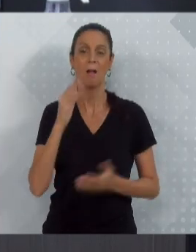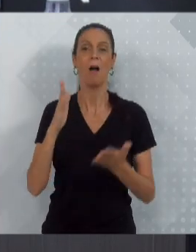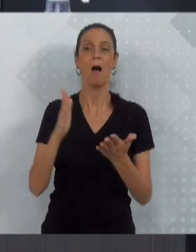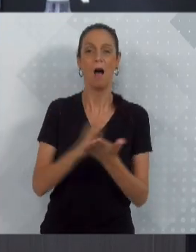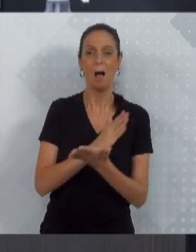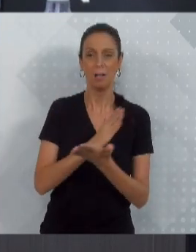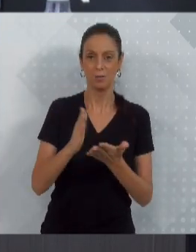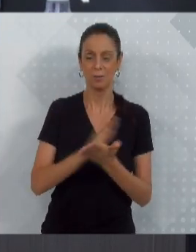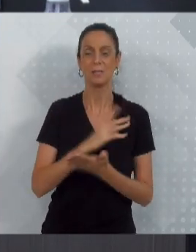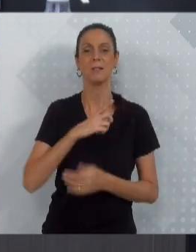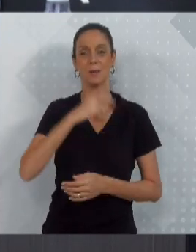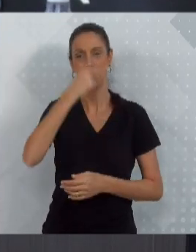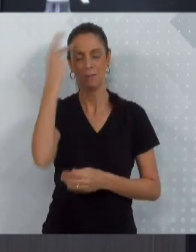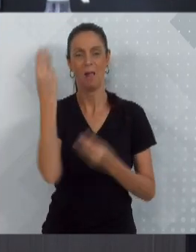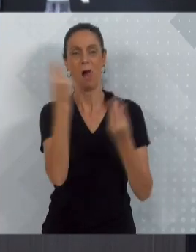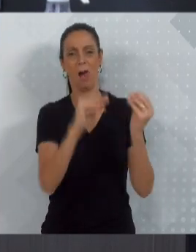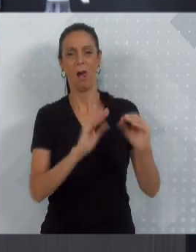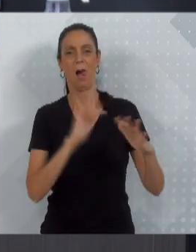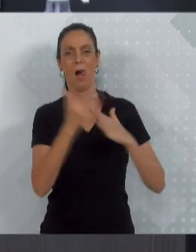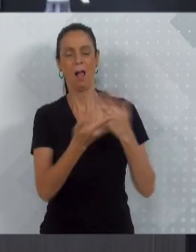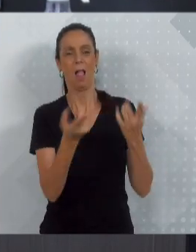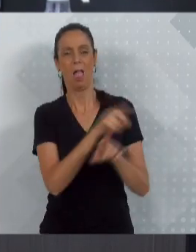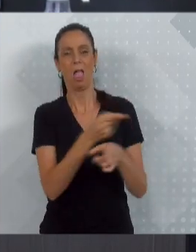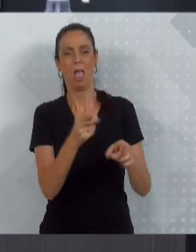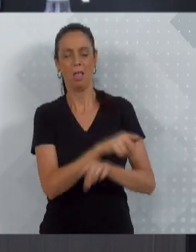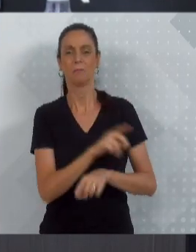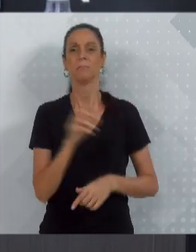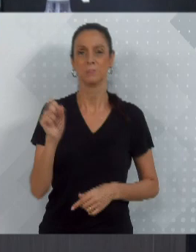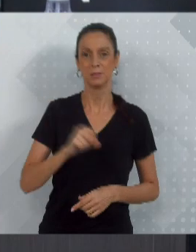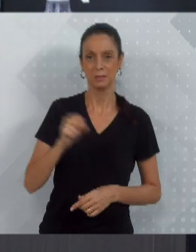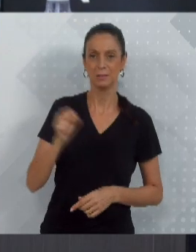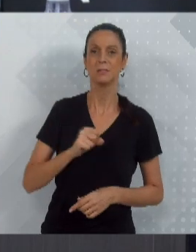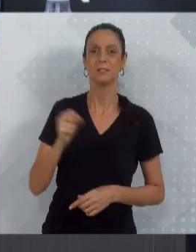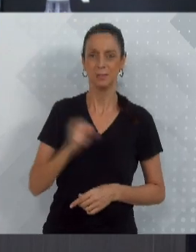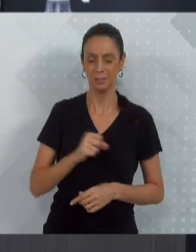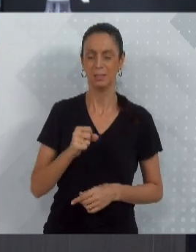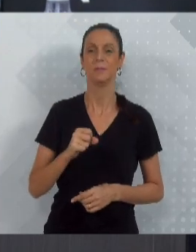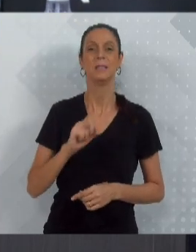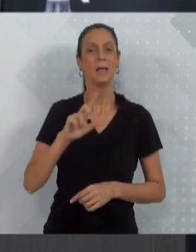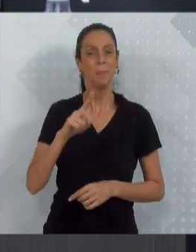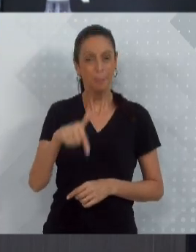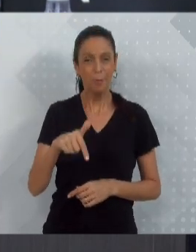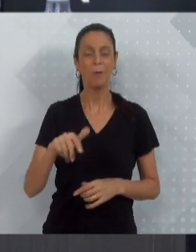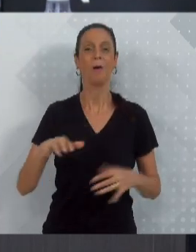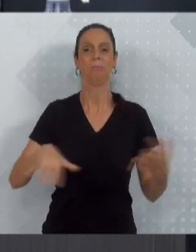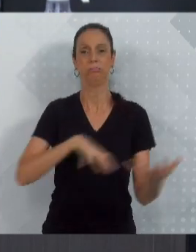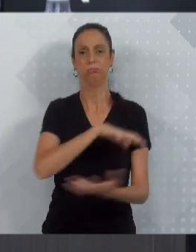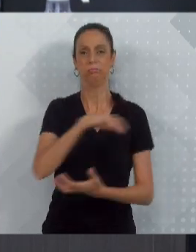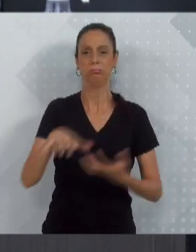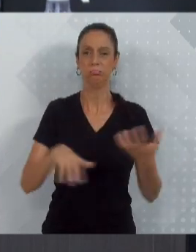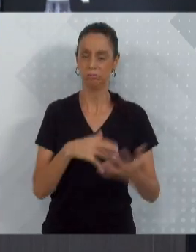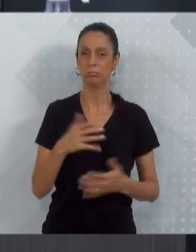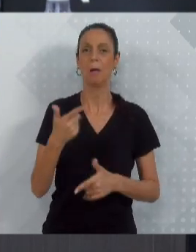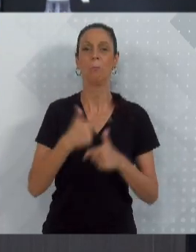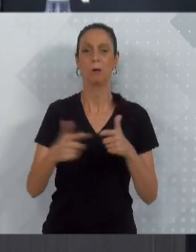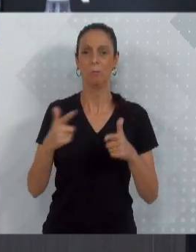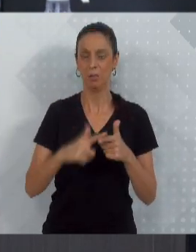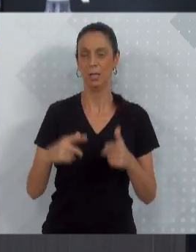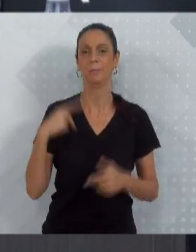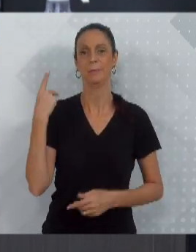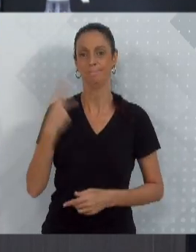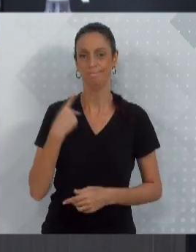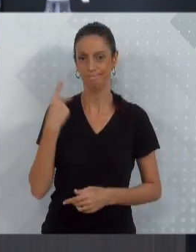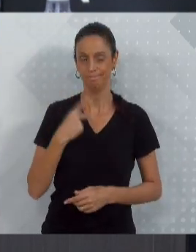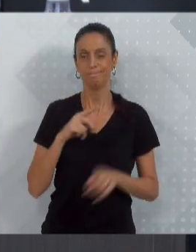como Vossa Excelência mencionou, algumas informações que causam aí um transtorno muito grande para os parlamentares. E nós temos que